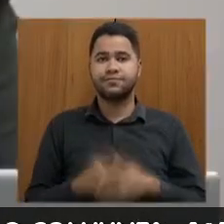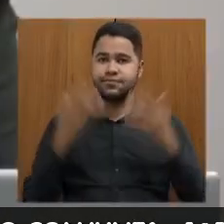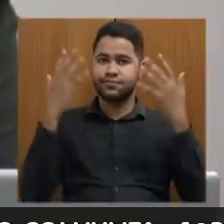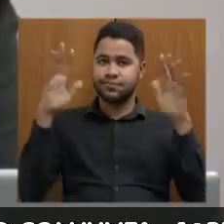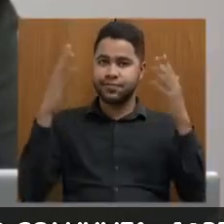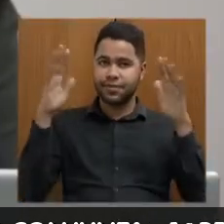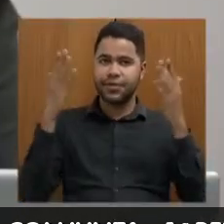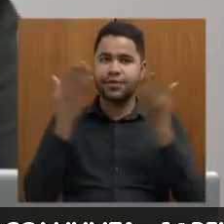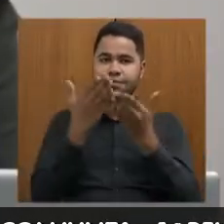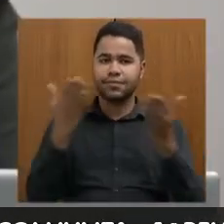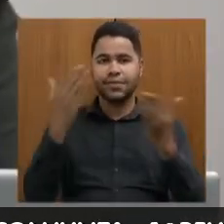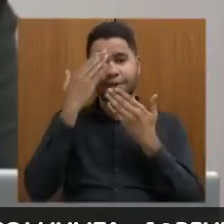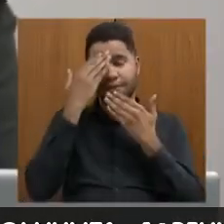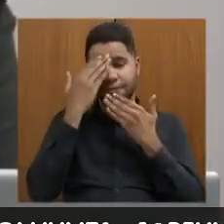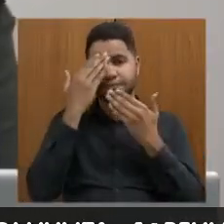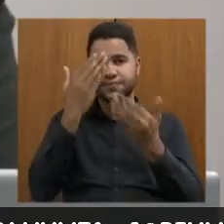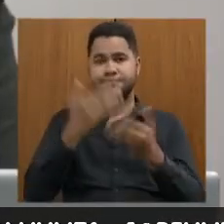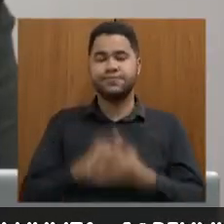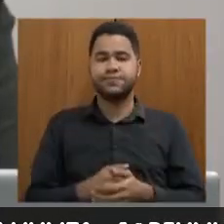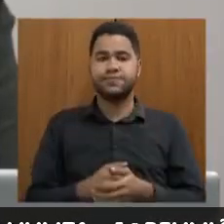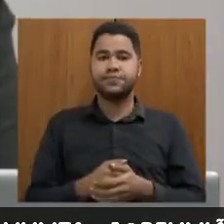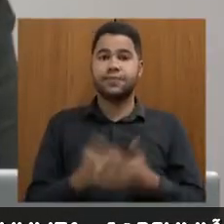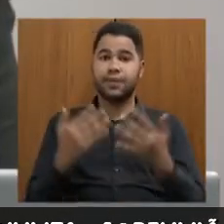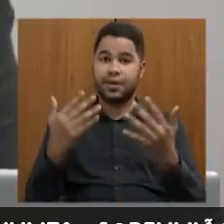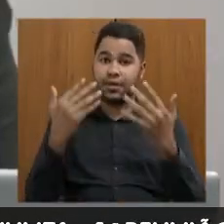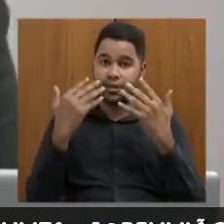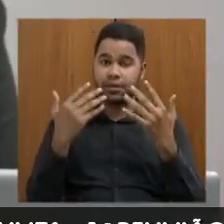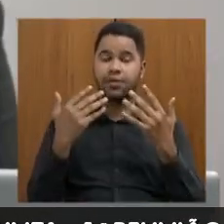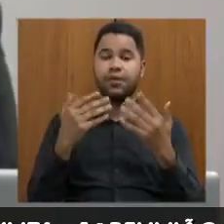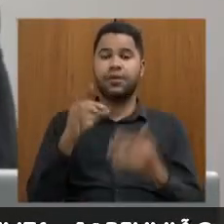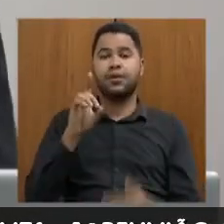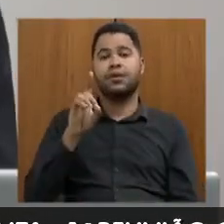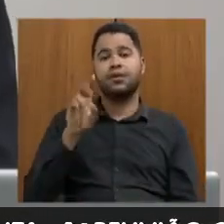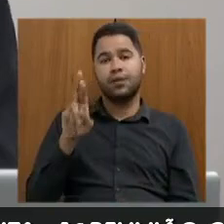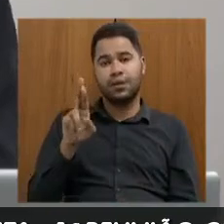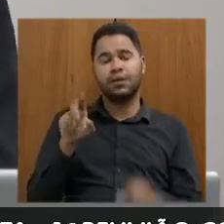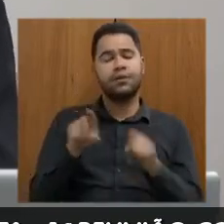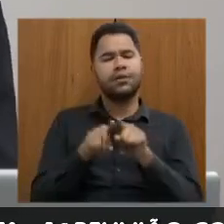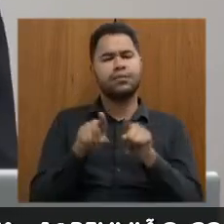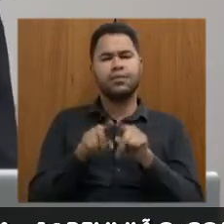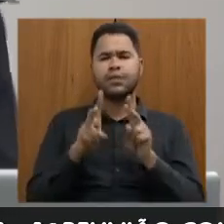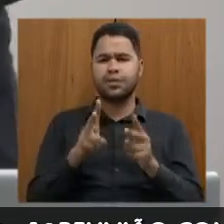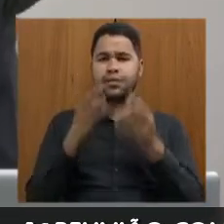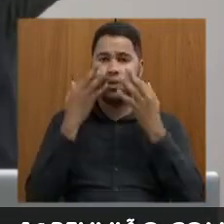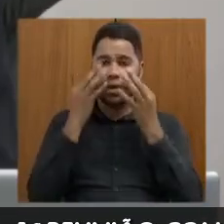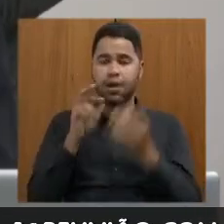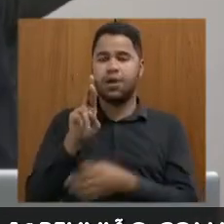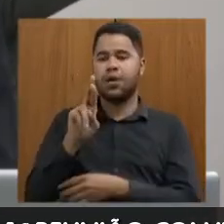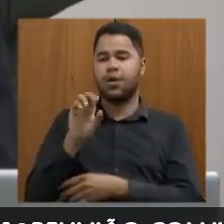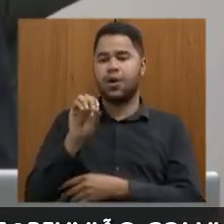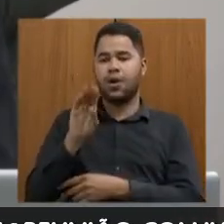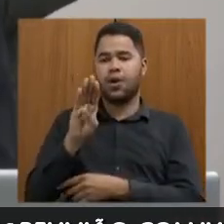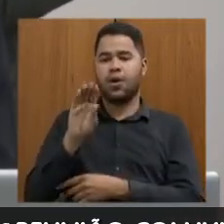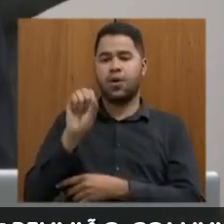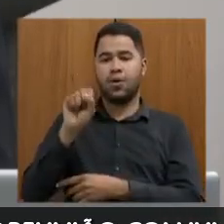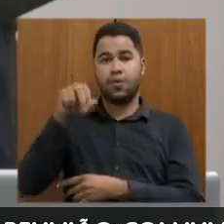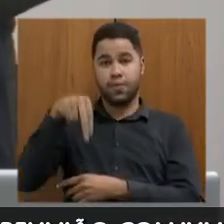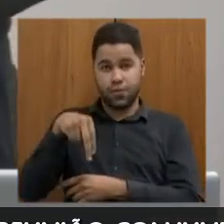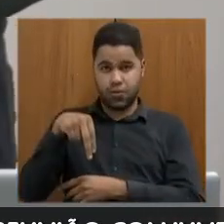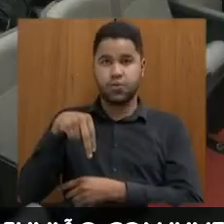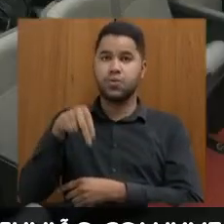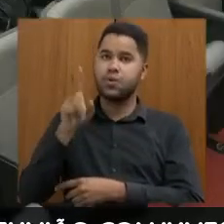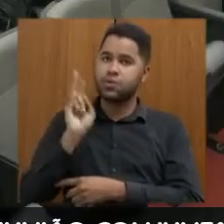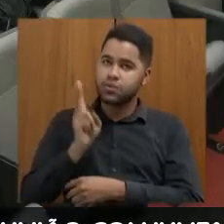parabenizá-los né e agradecer pela atenção pessoal do Dr também sempre muito atento Robson sempre